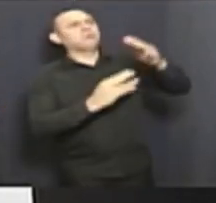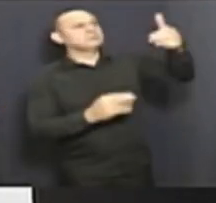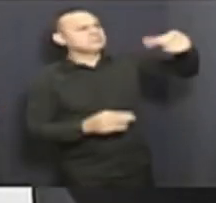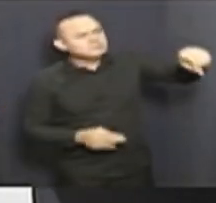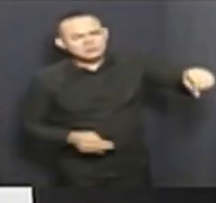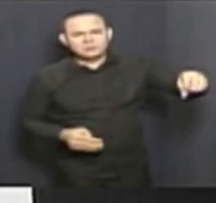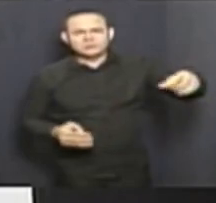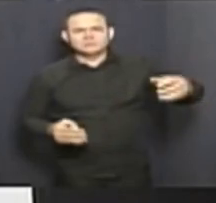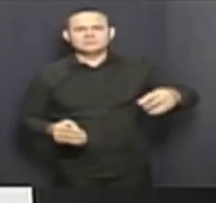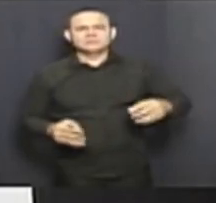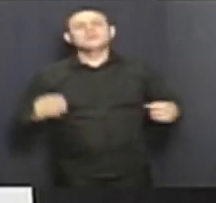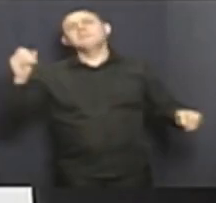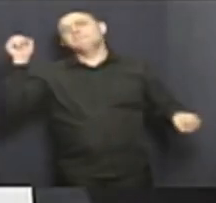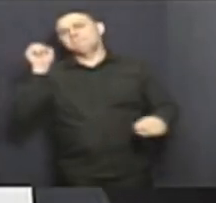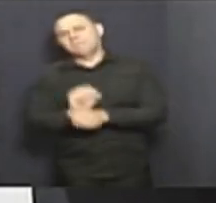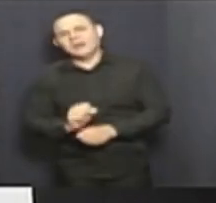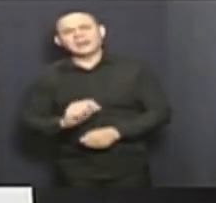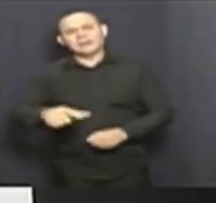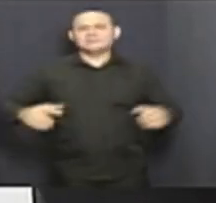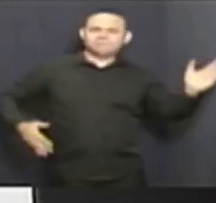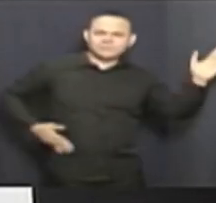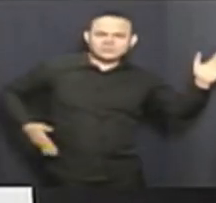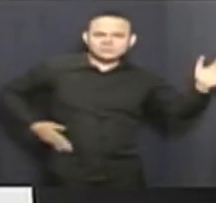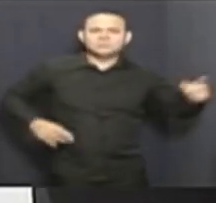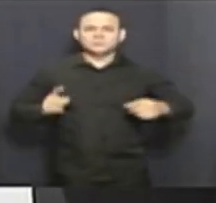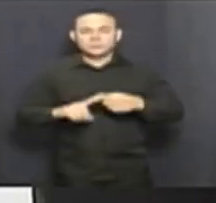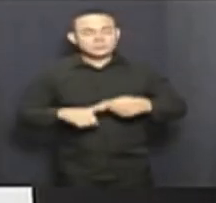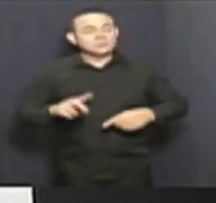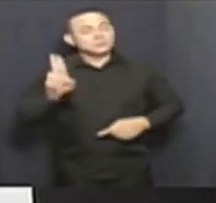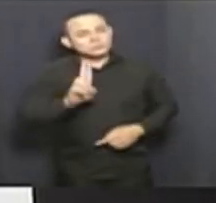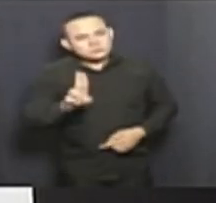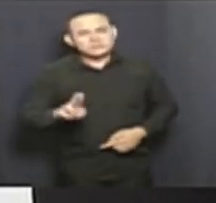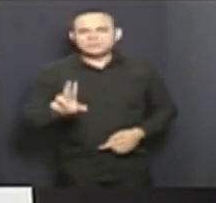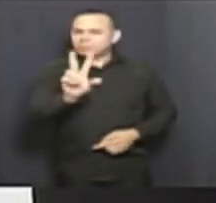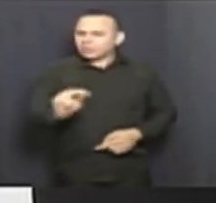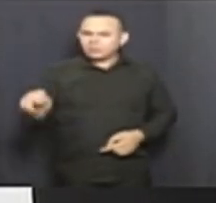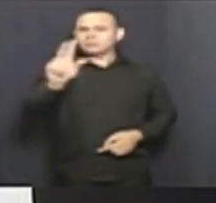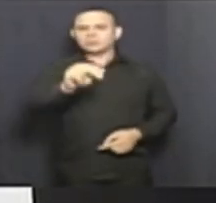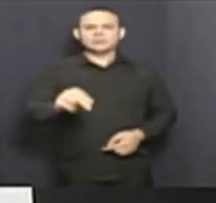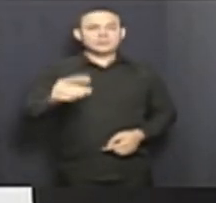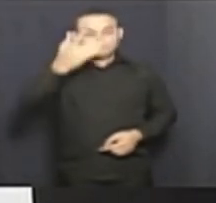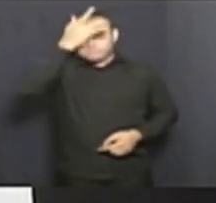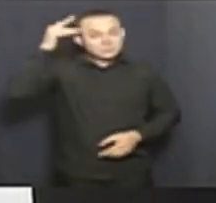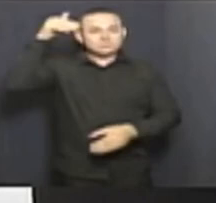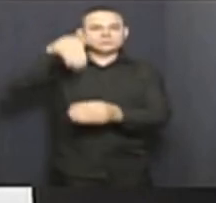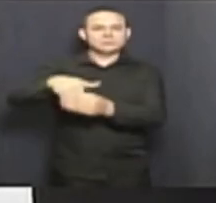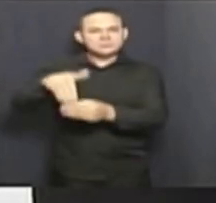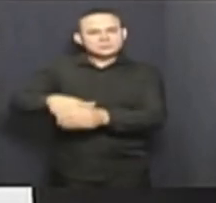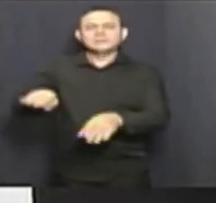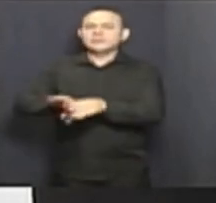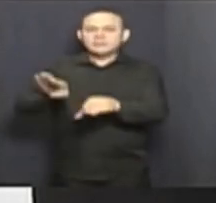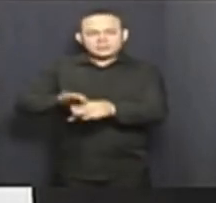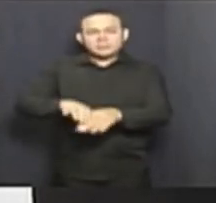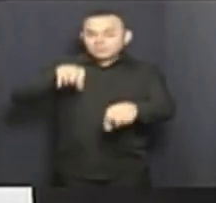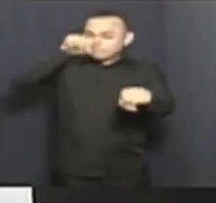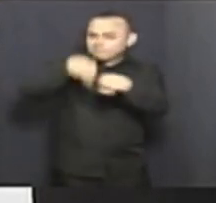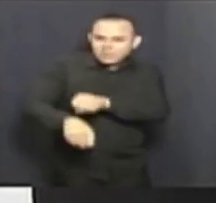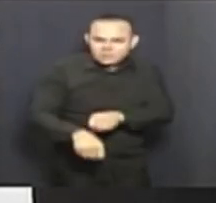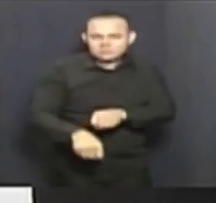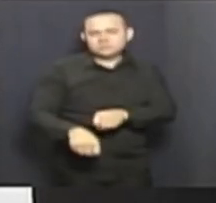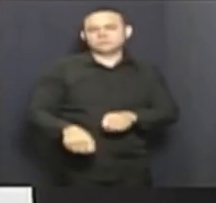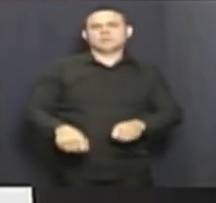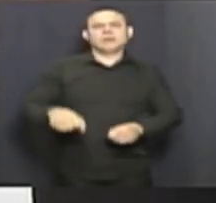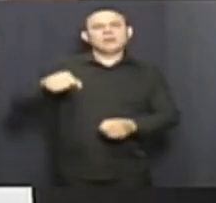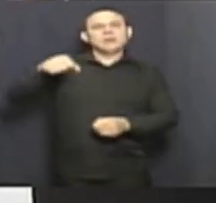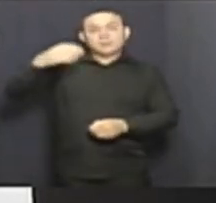tem que acabar essa vagabundagem porque isso é usado para enganar o eleitor e prejudicar os candidatos nós somos prejudicados